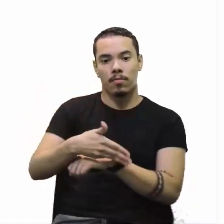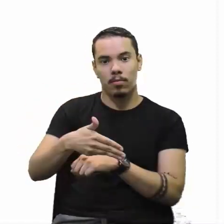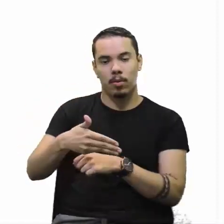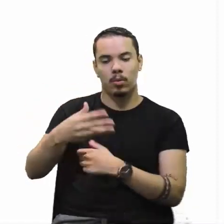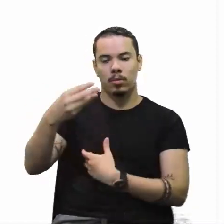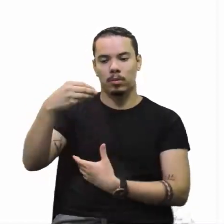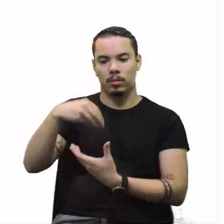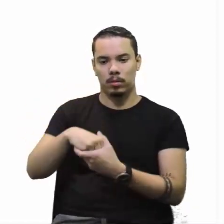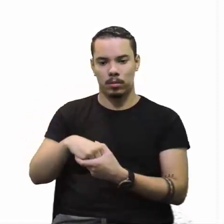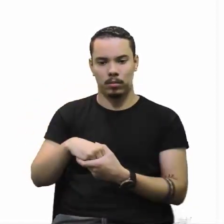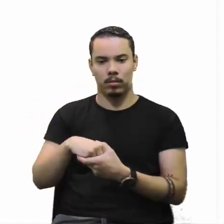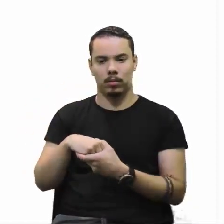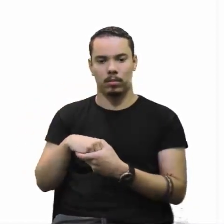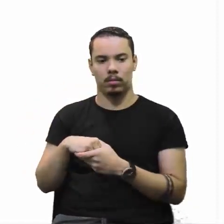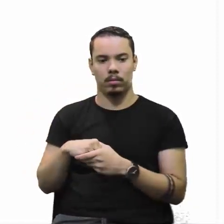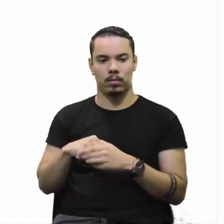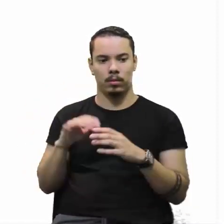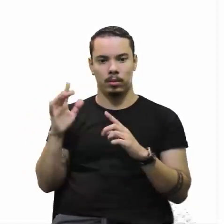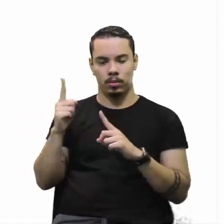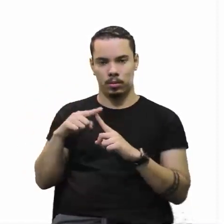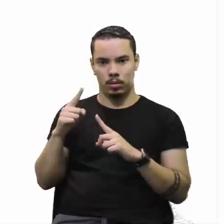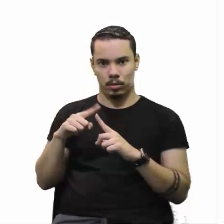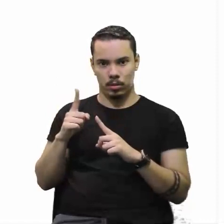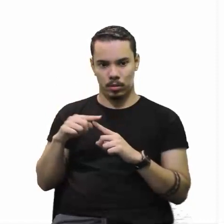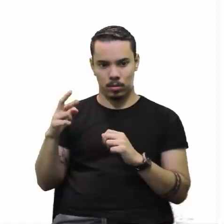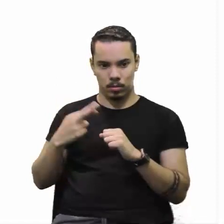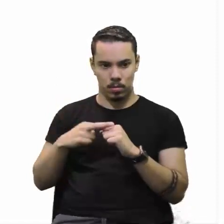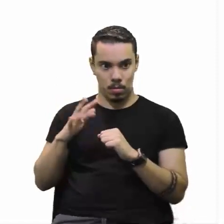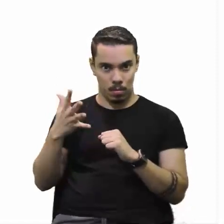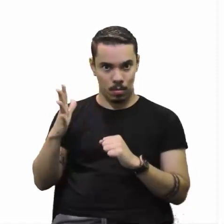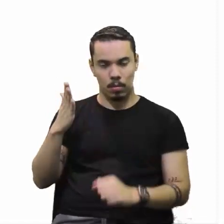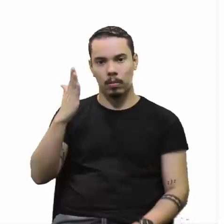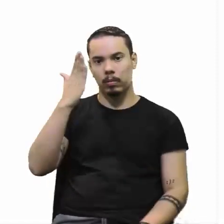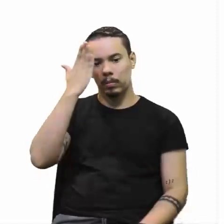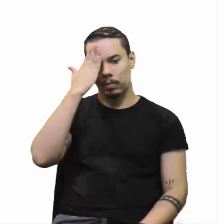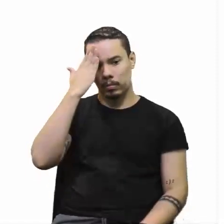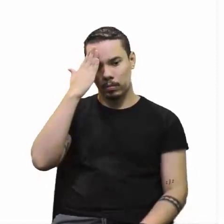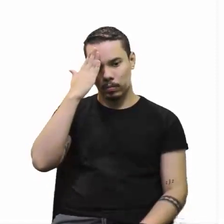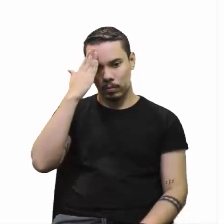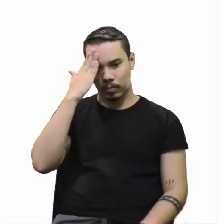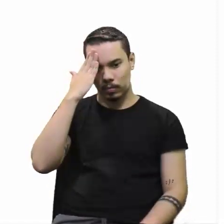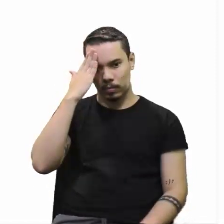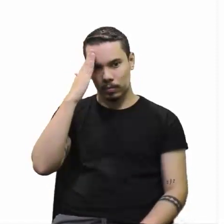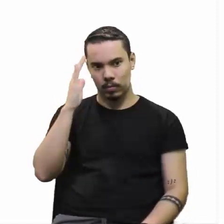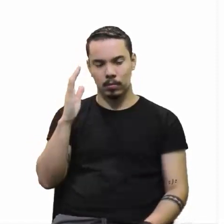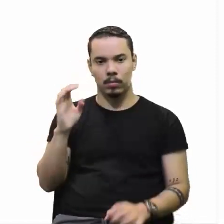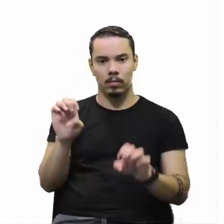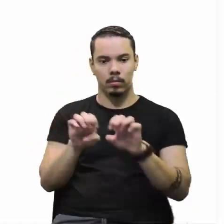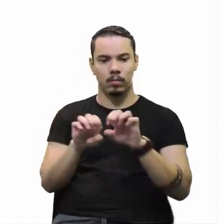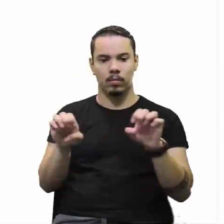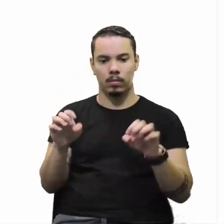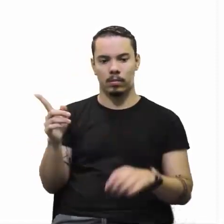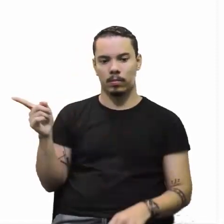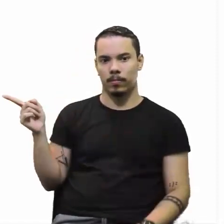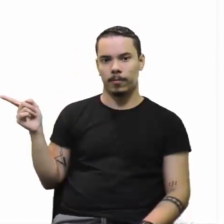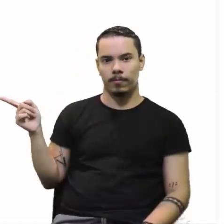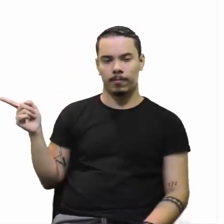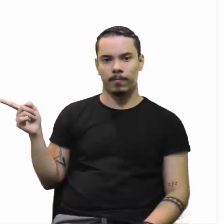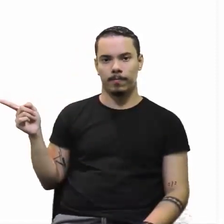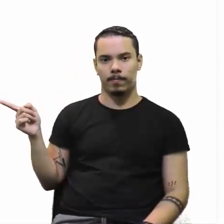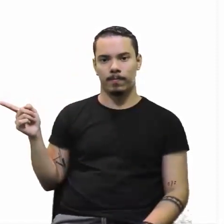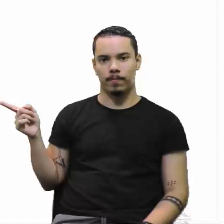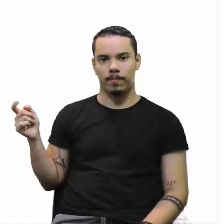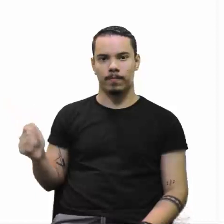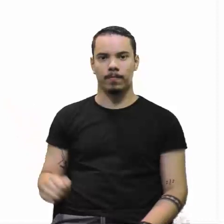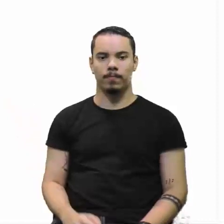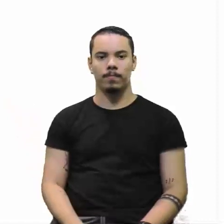frequência desse tipo de radiação. Sabendo que a equação é dada, né? Comprimento de